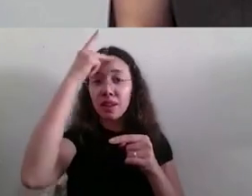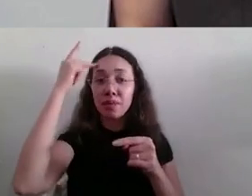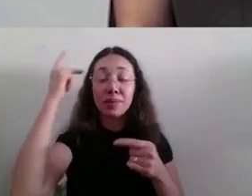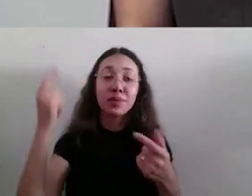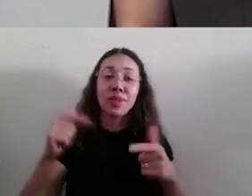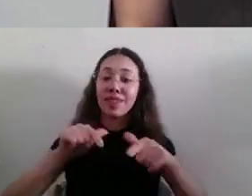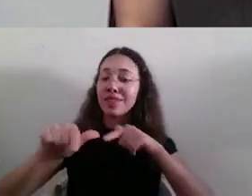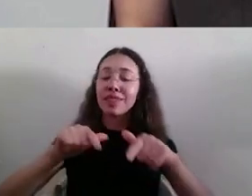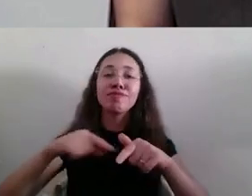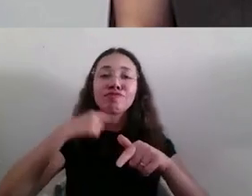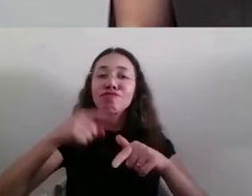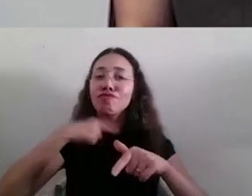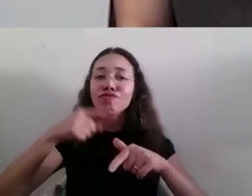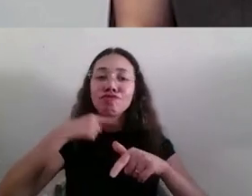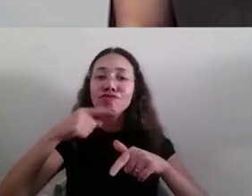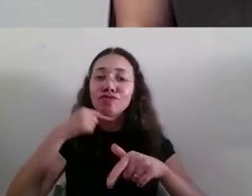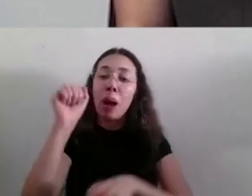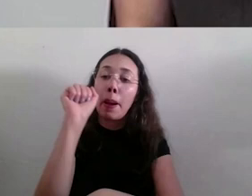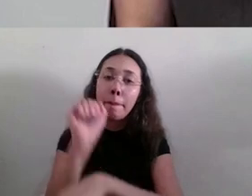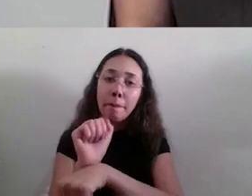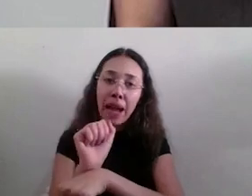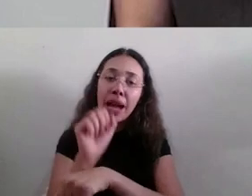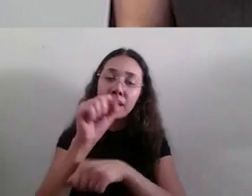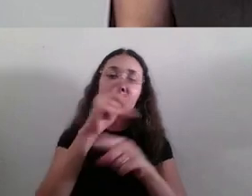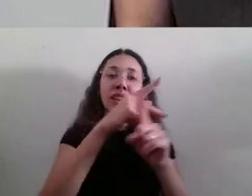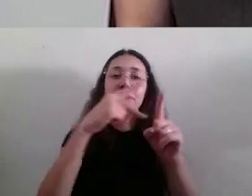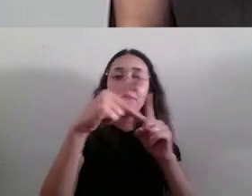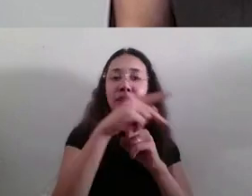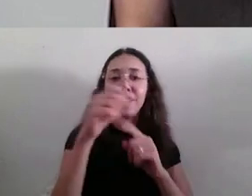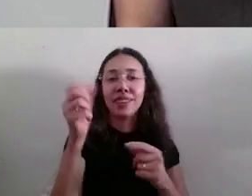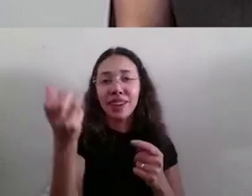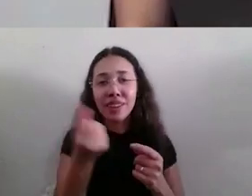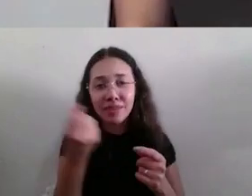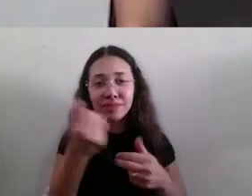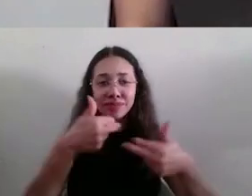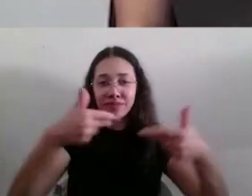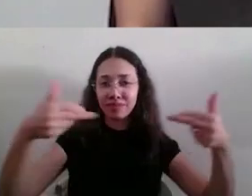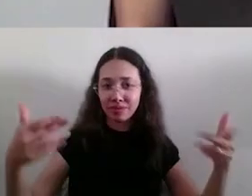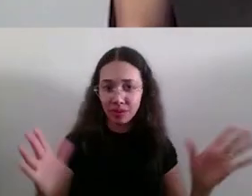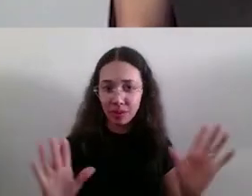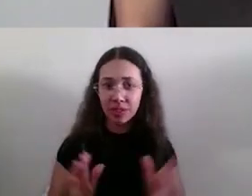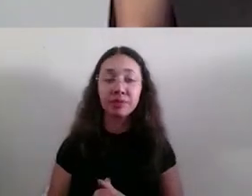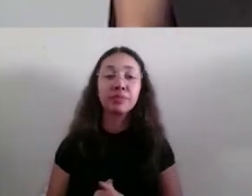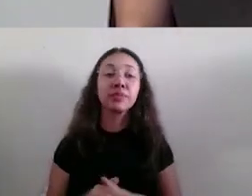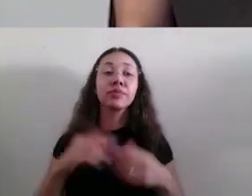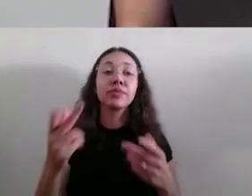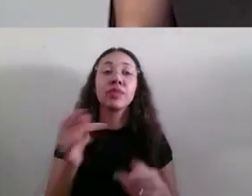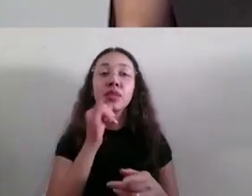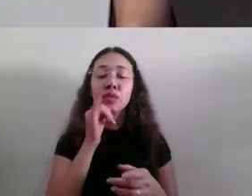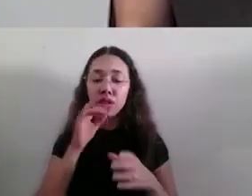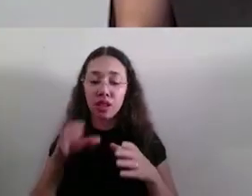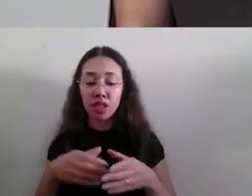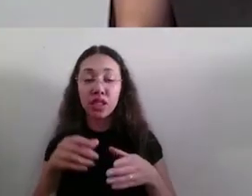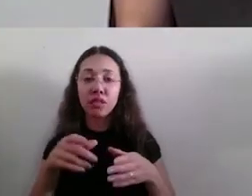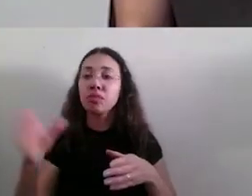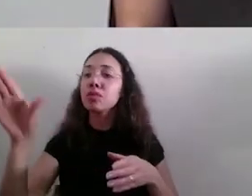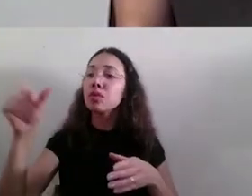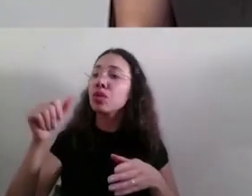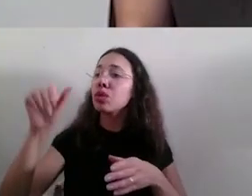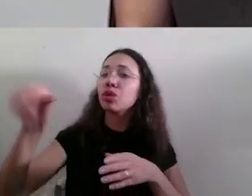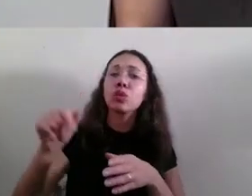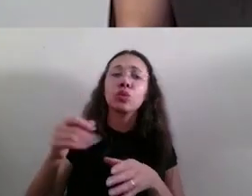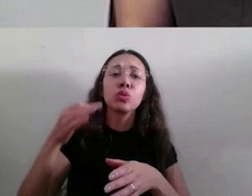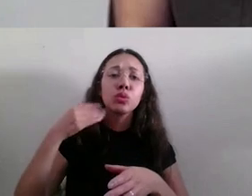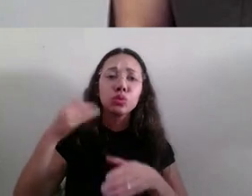feito? Se permitiu que juízes que façam parte de varas previdenciárias se candidatem para esses núcleos e